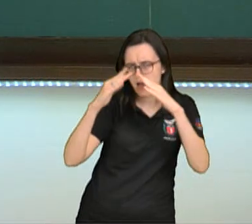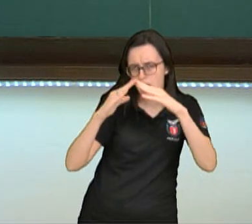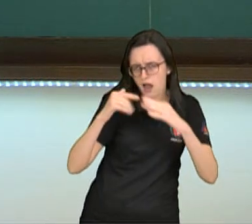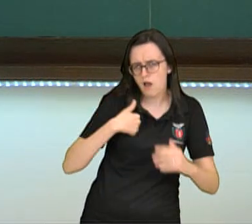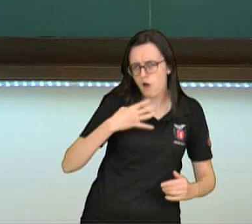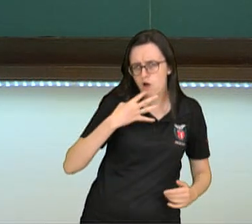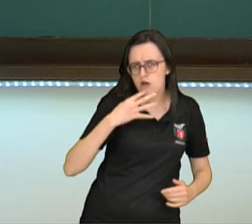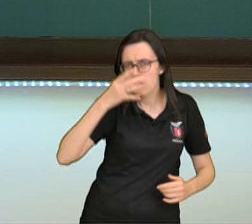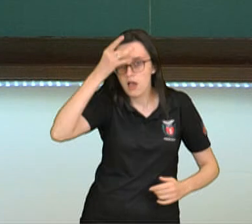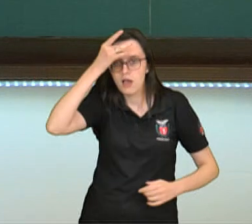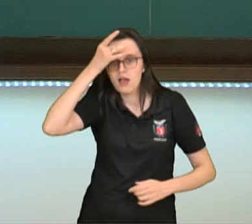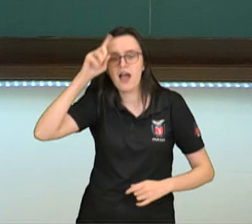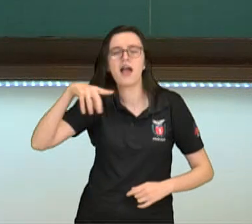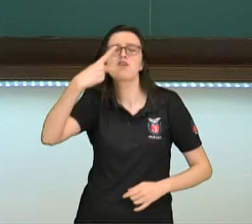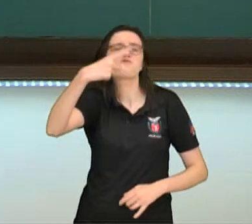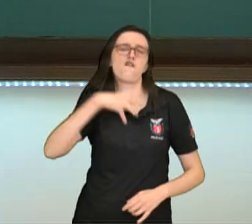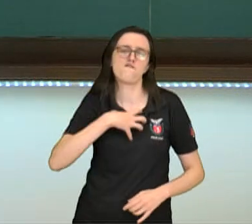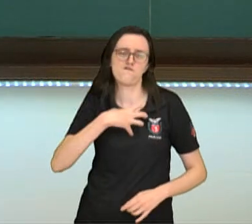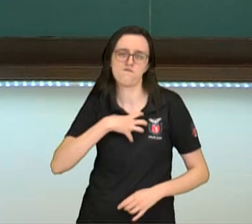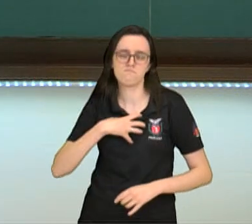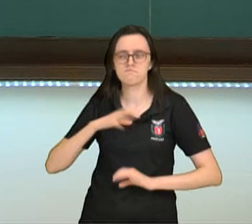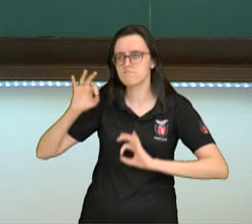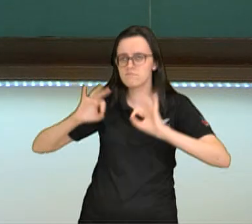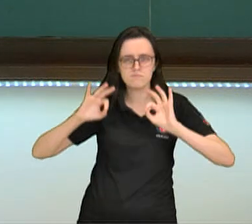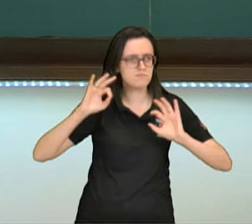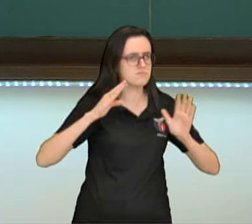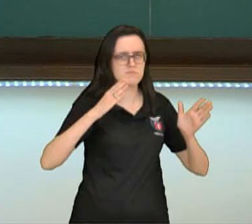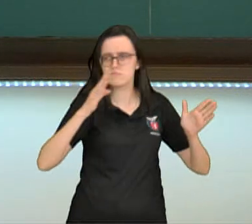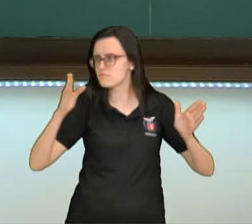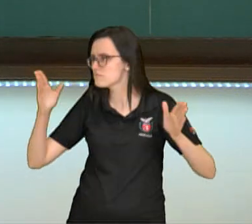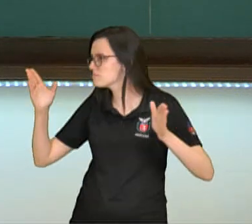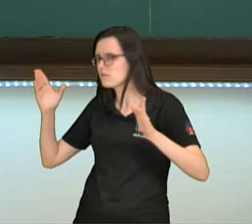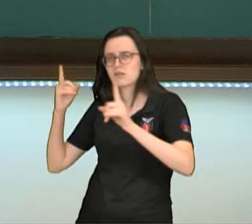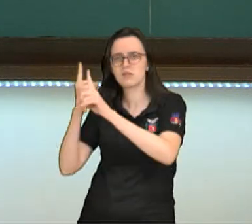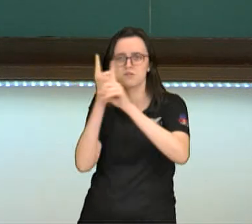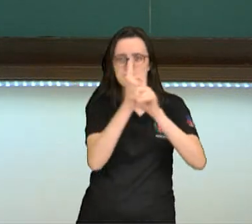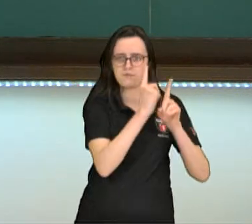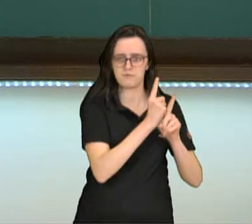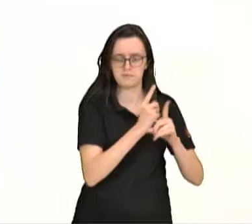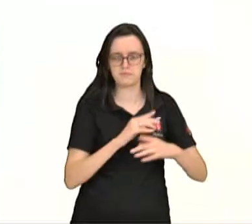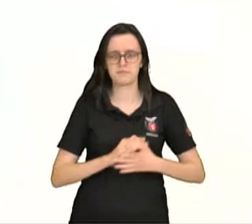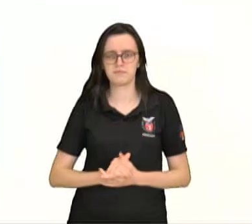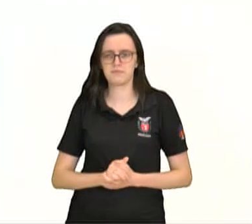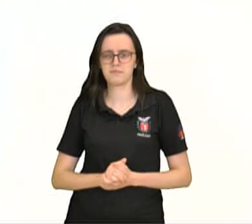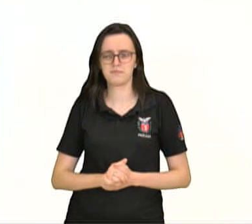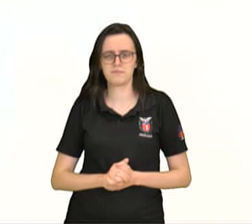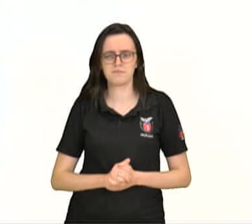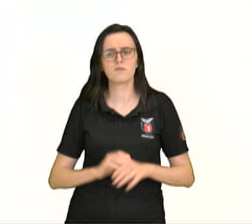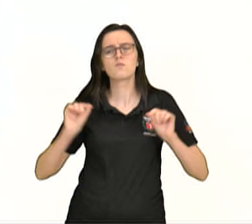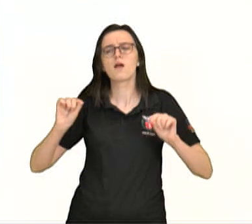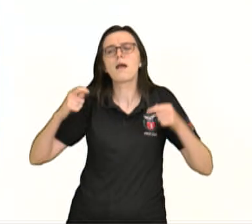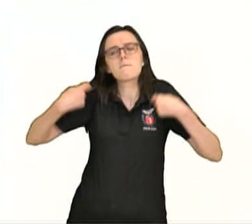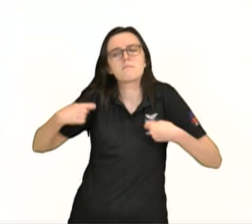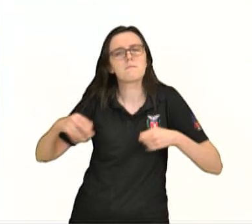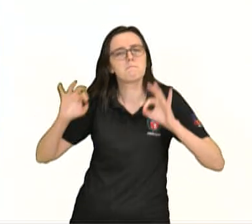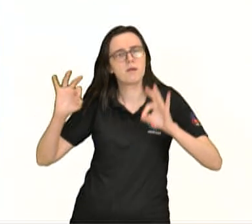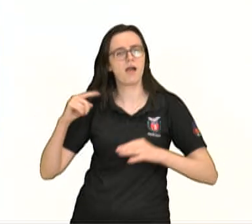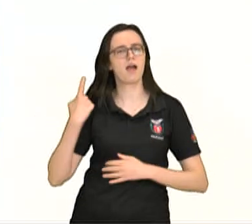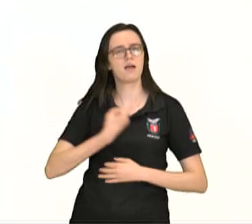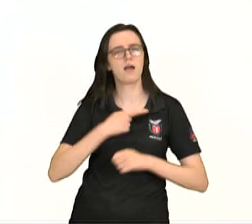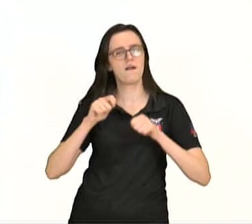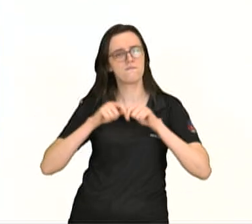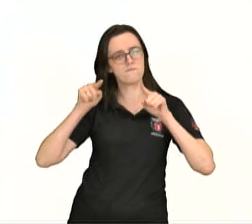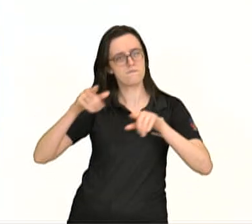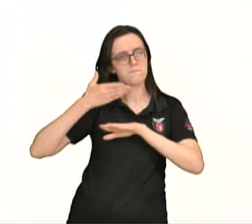local. Então, é a forma que você consegue se organizar para se orientar. E o que é necessário para a gente fazer